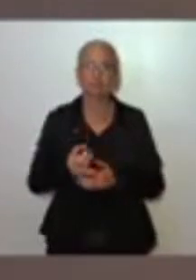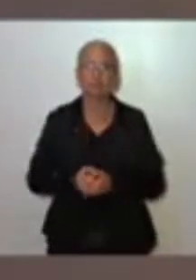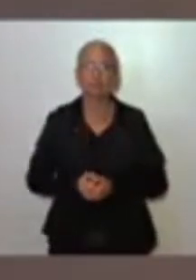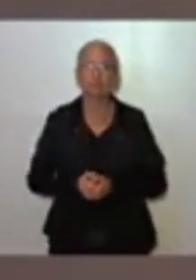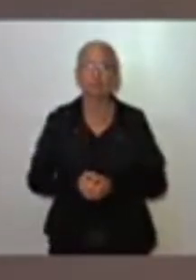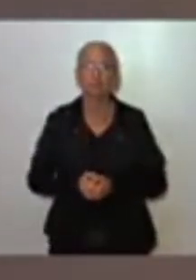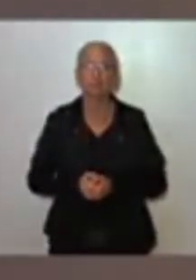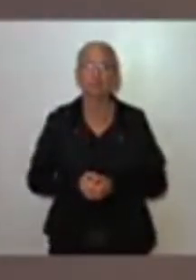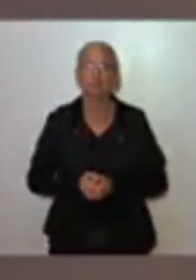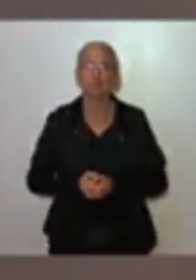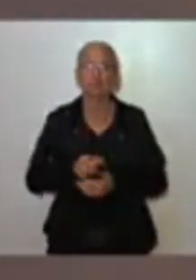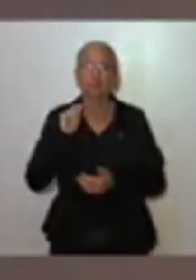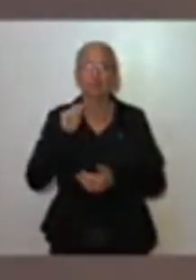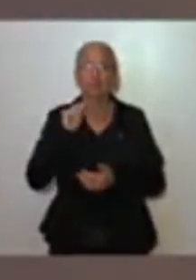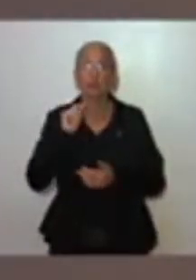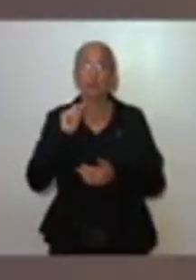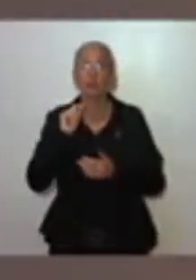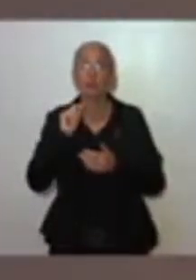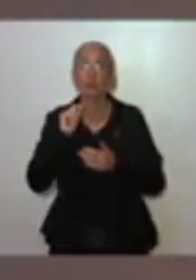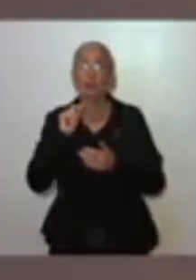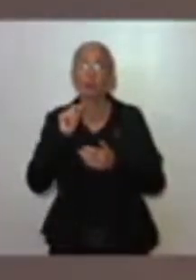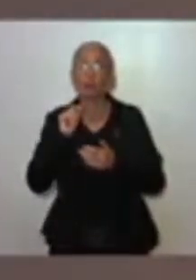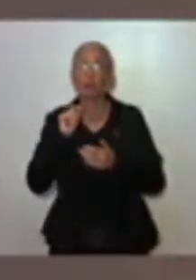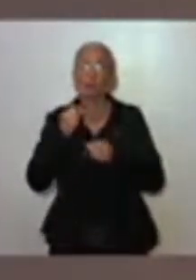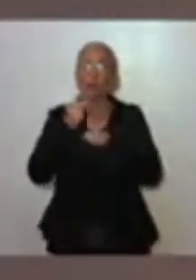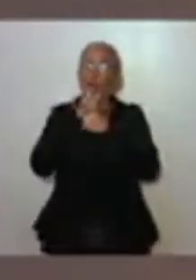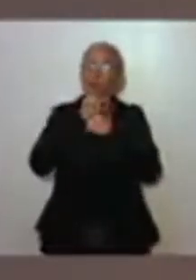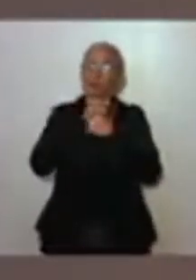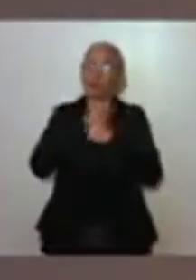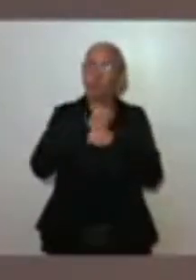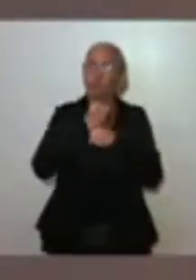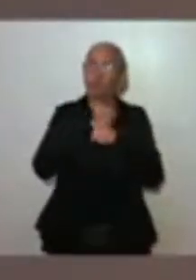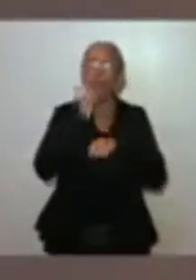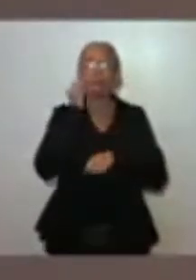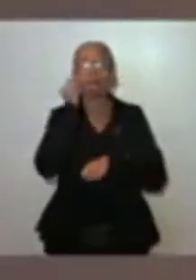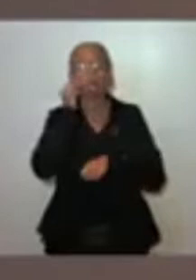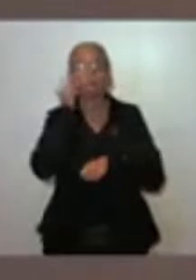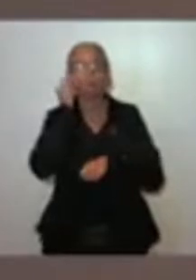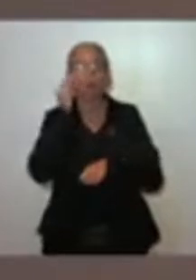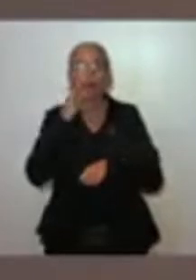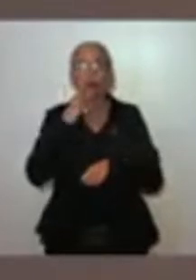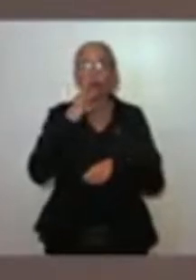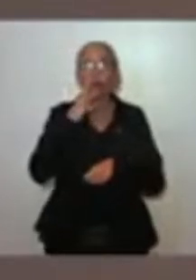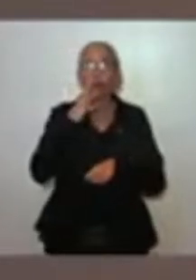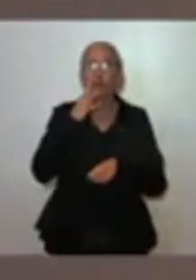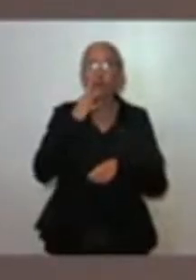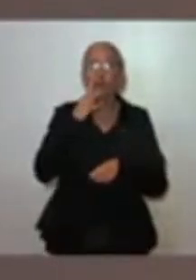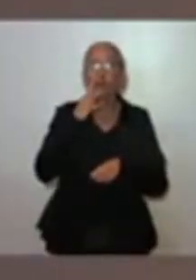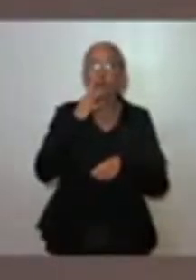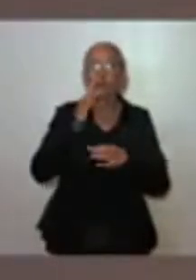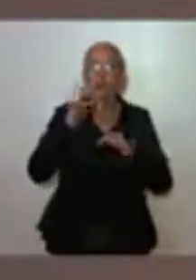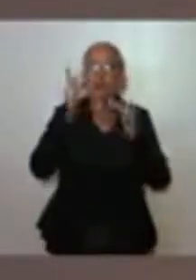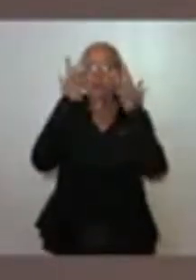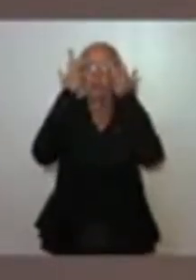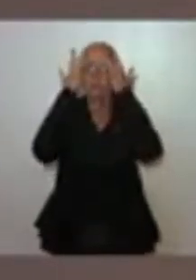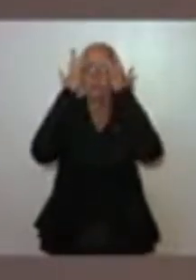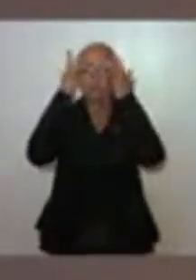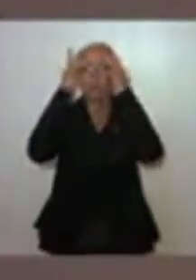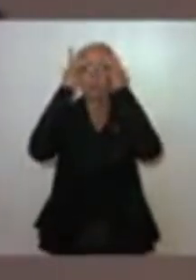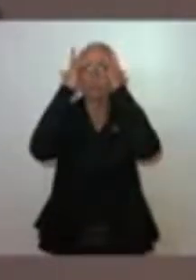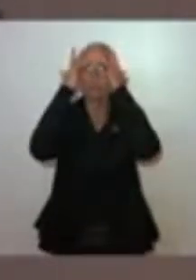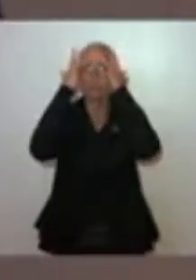E com o tempo e com a experiência o conhecimento vira um pouco sabedoria